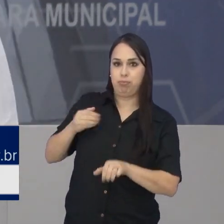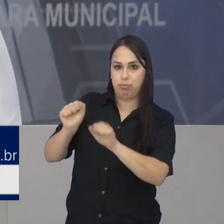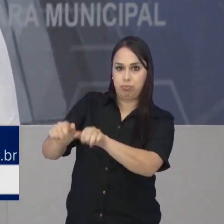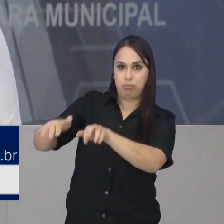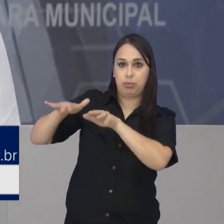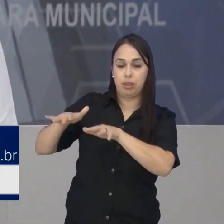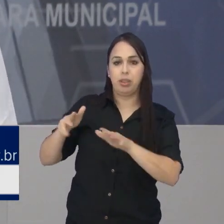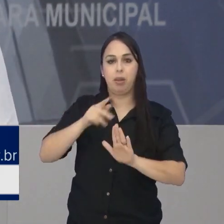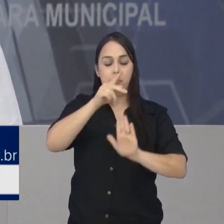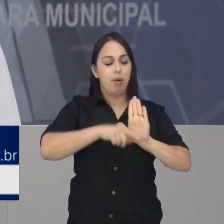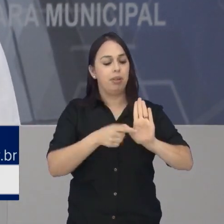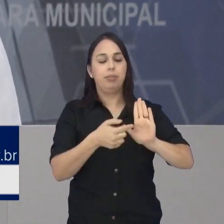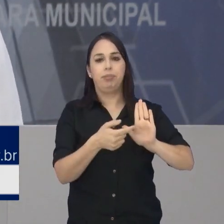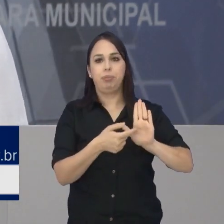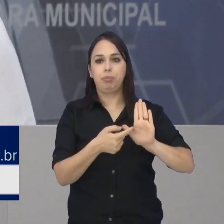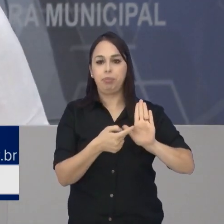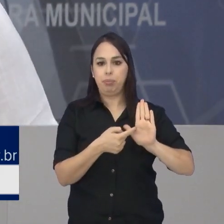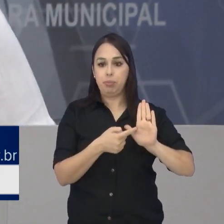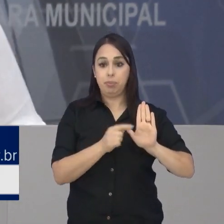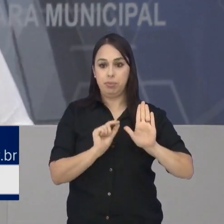Esse projeto